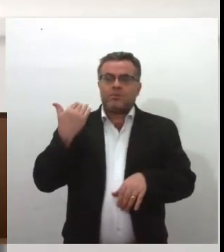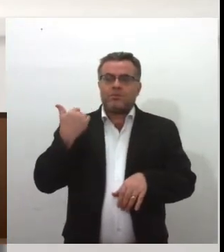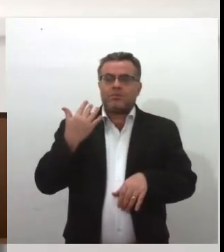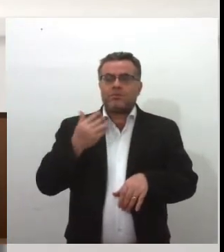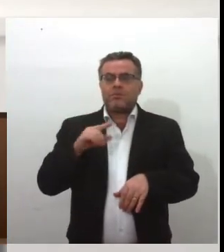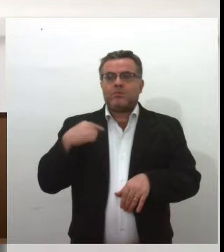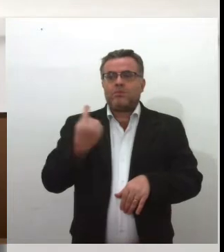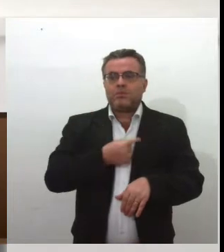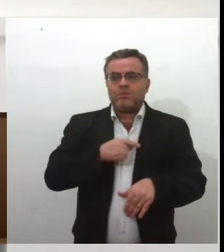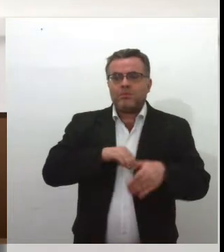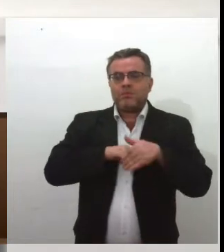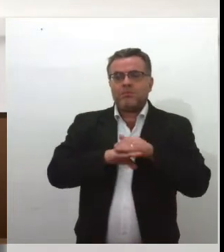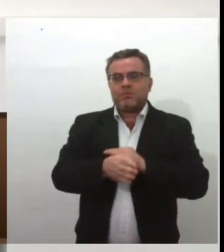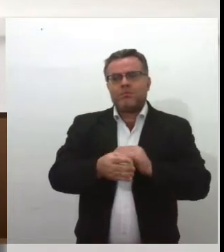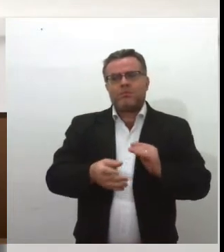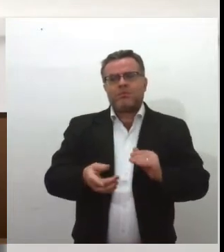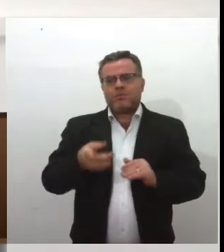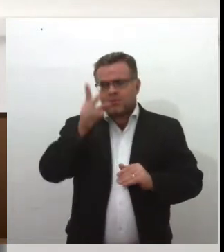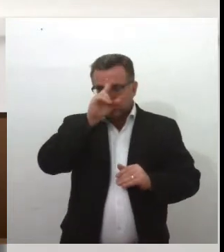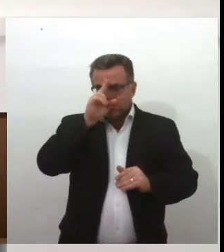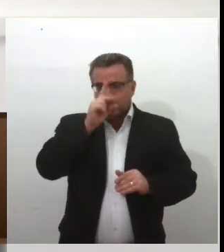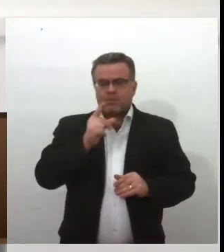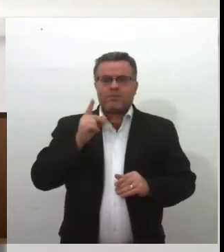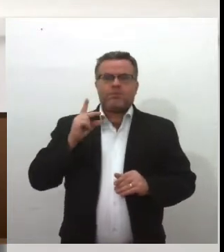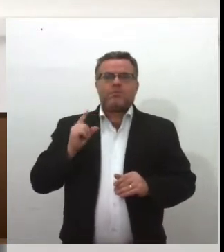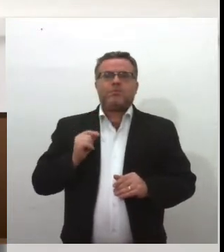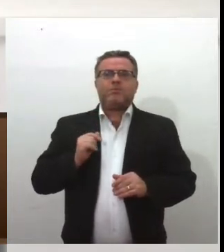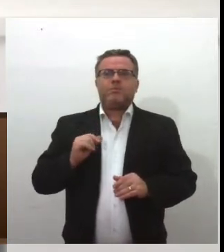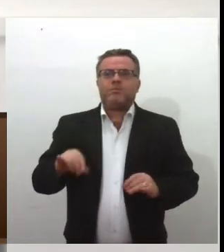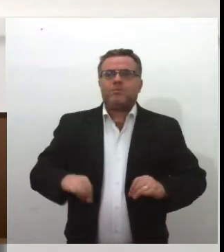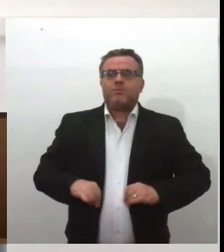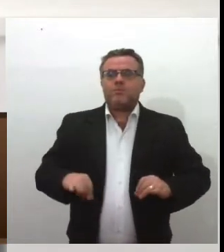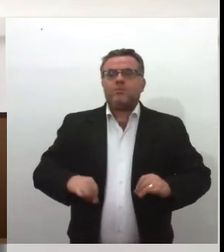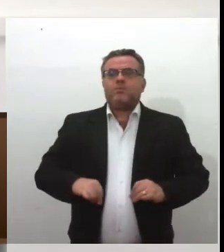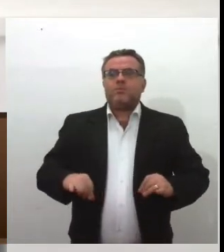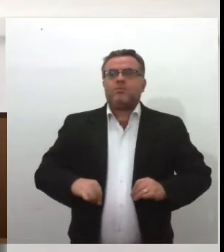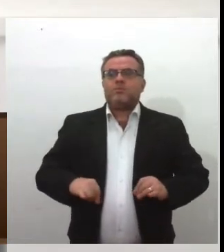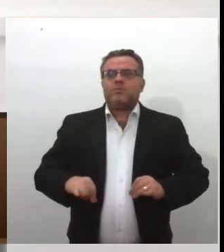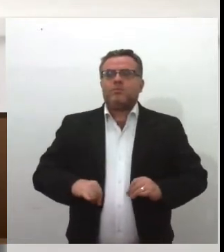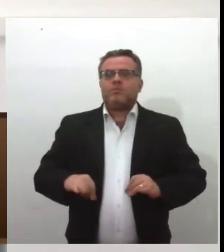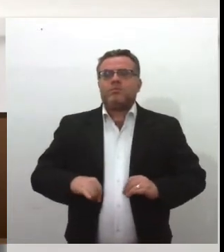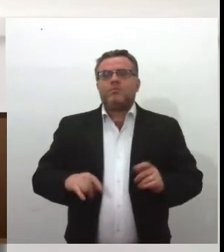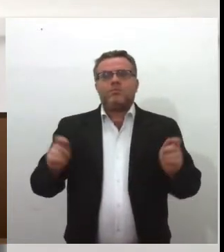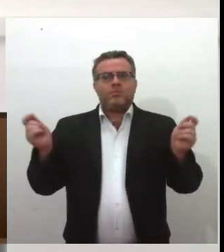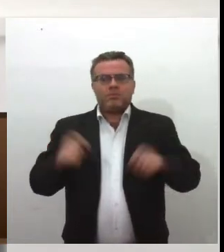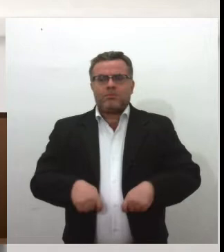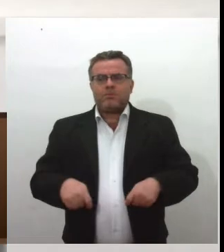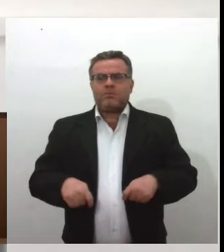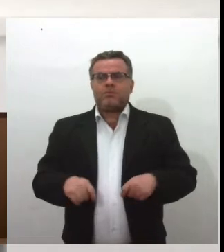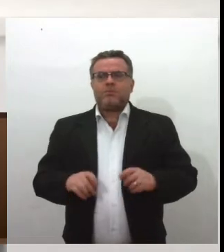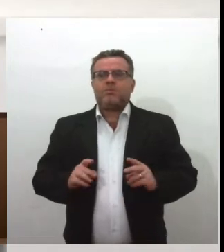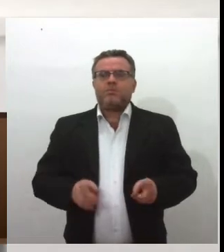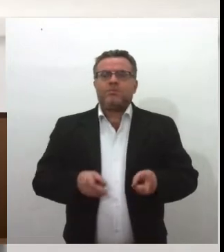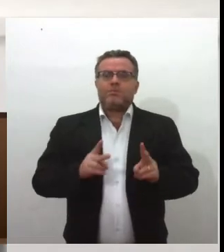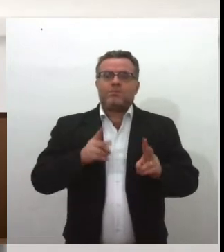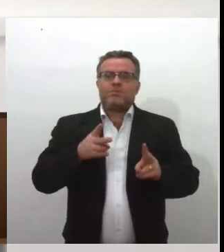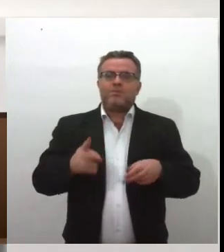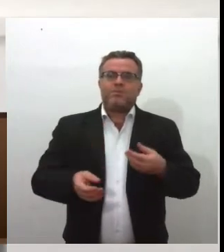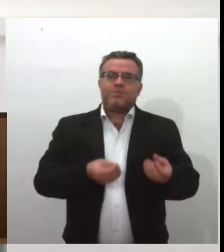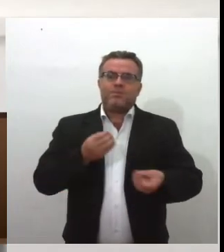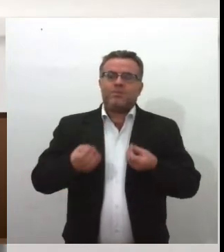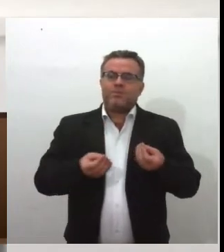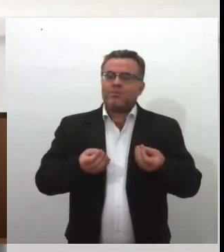luto como um sofrimento, como uma dor, é possível a gente tratar essas questões